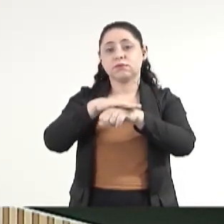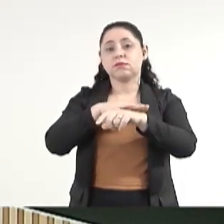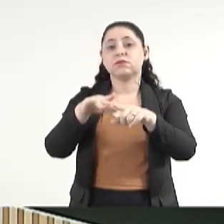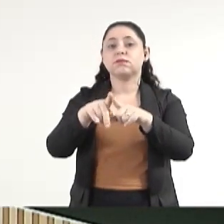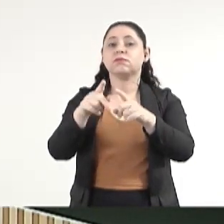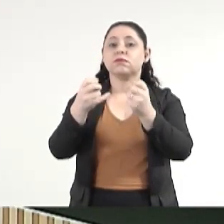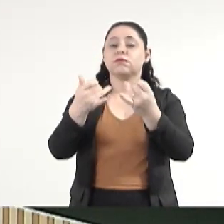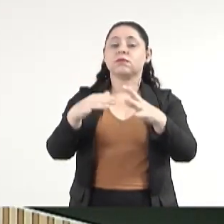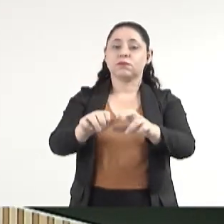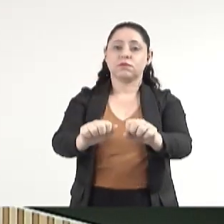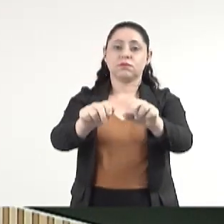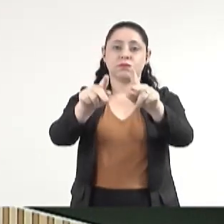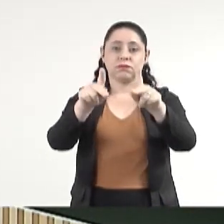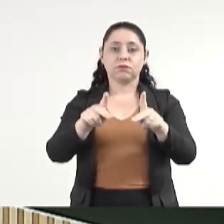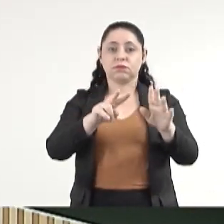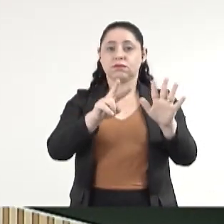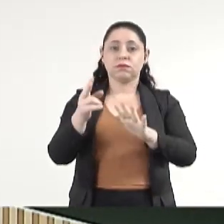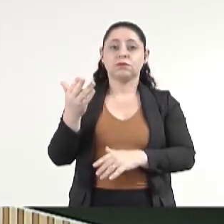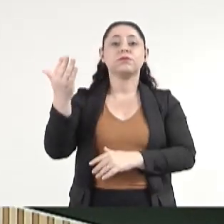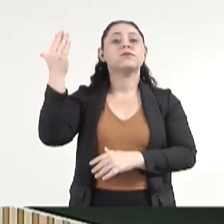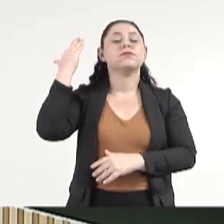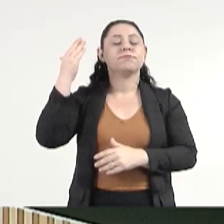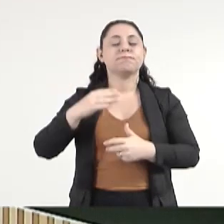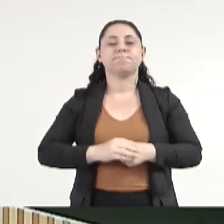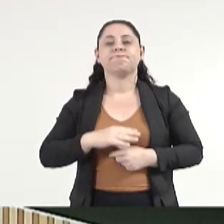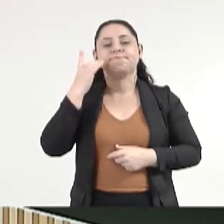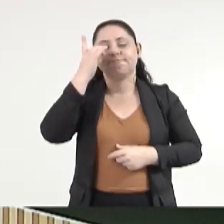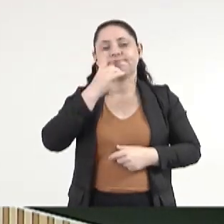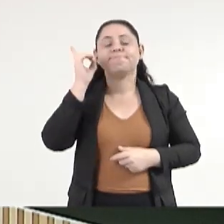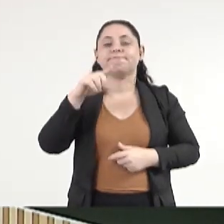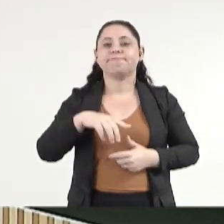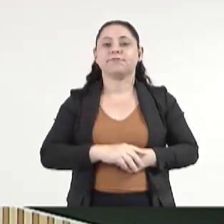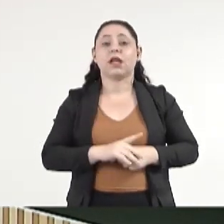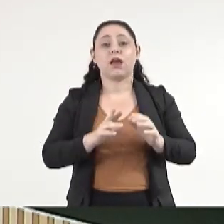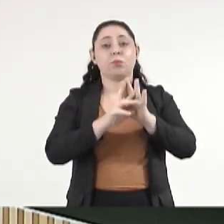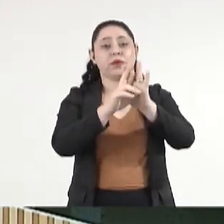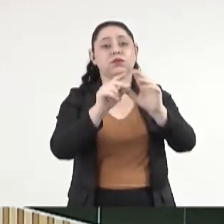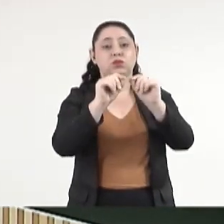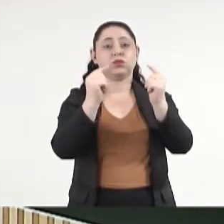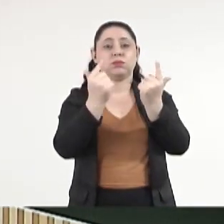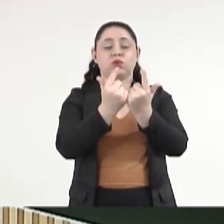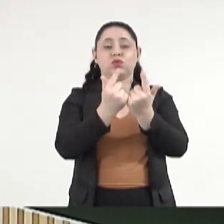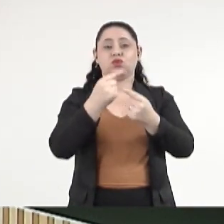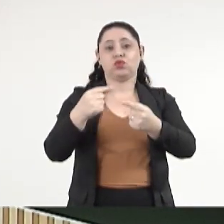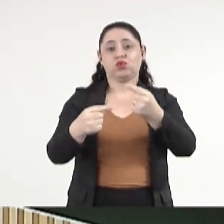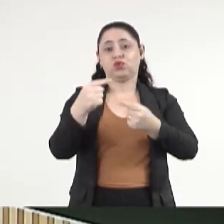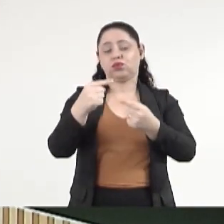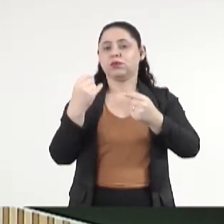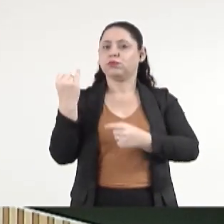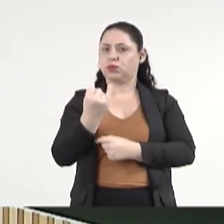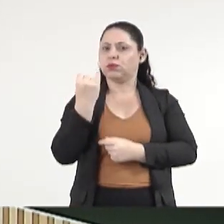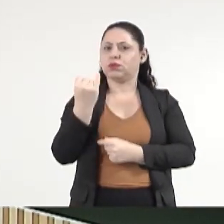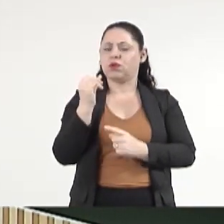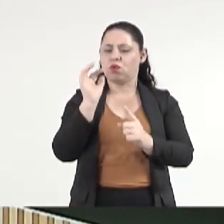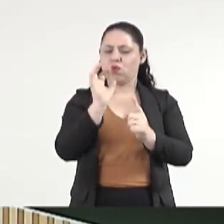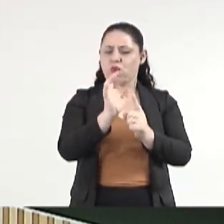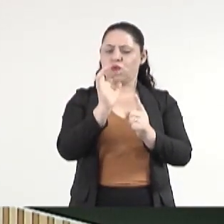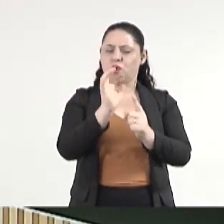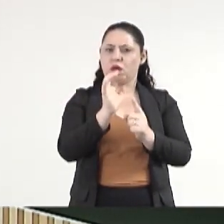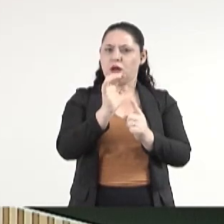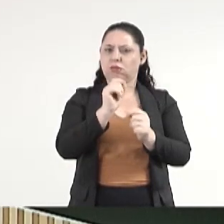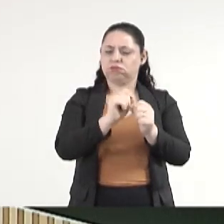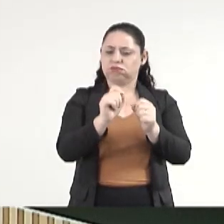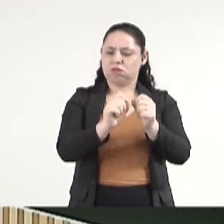aqui, inclusive, falando sobre a audiência pública na semana passada. Né, deputada? A senhora representou a Assembleia Legislativa numa discussão bastante importante, o impacto